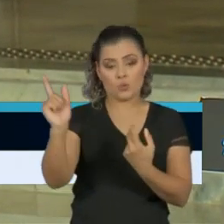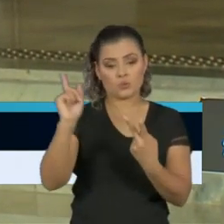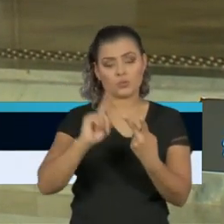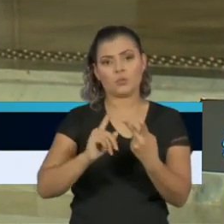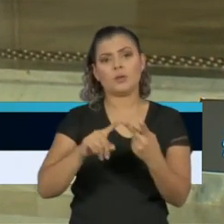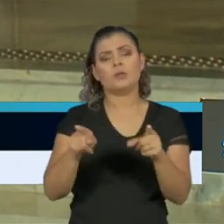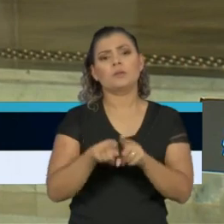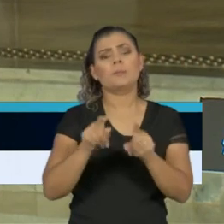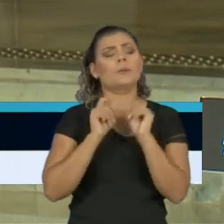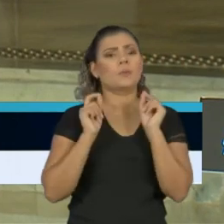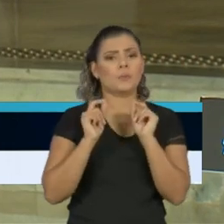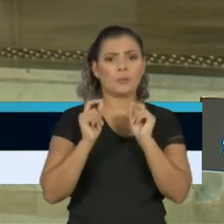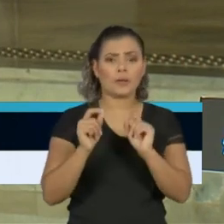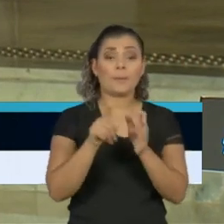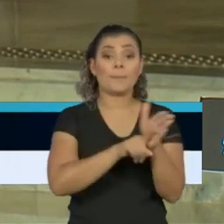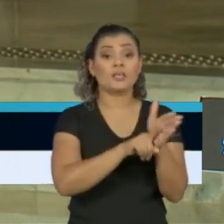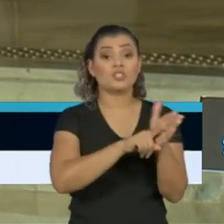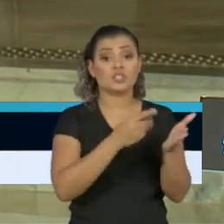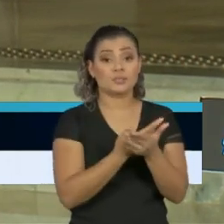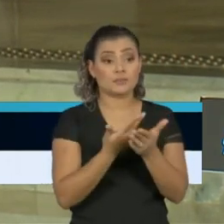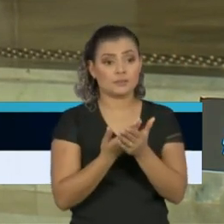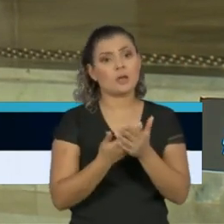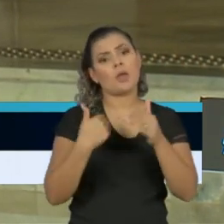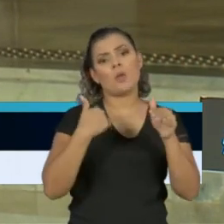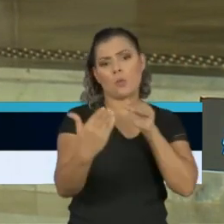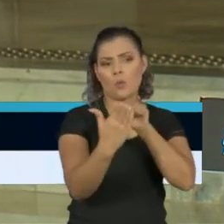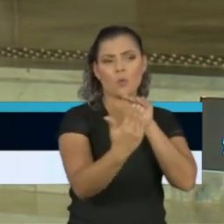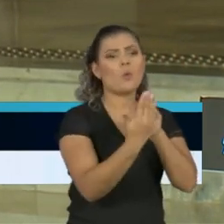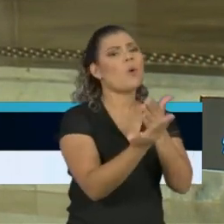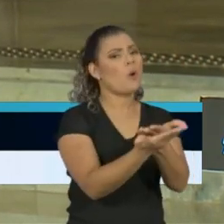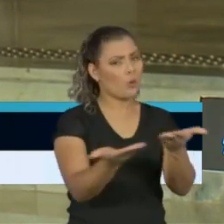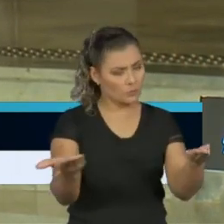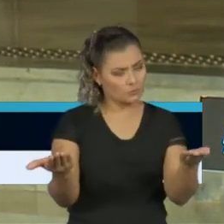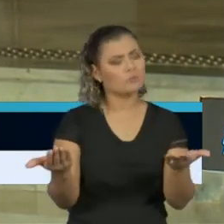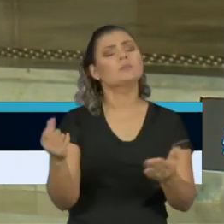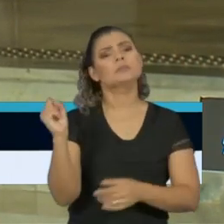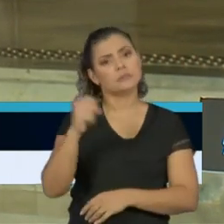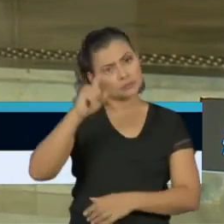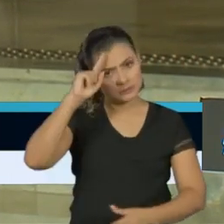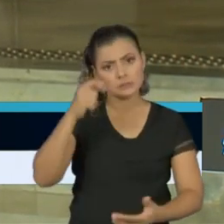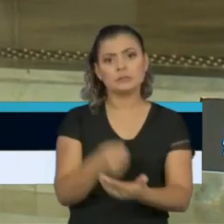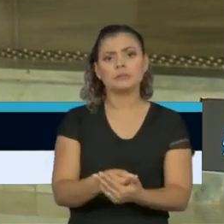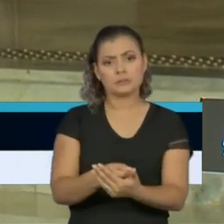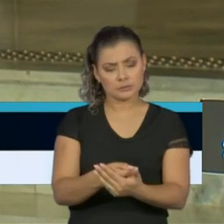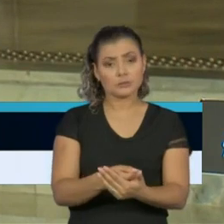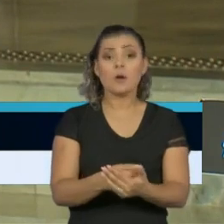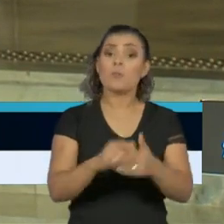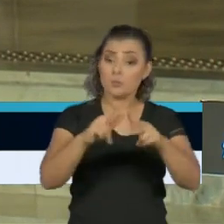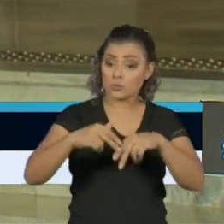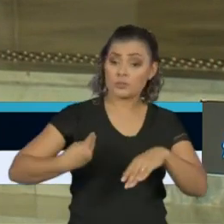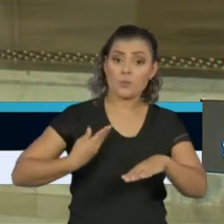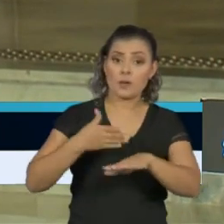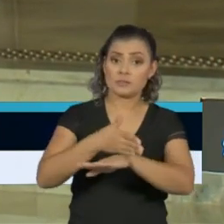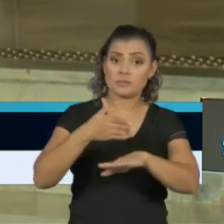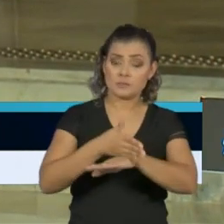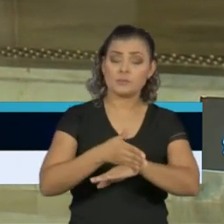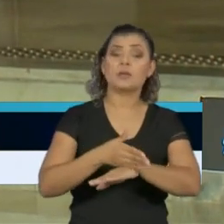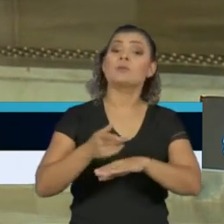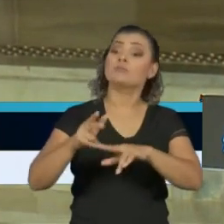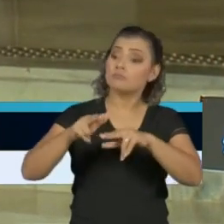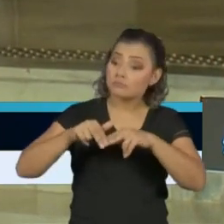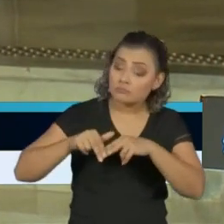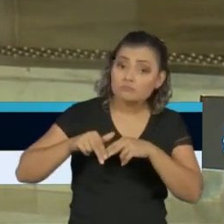para protocolos de pesquisa. Eu concordo plenamente com a decisão, tanto que eu fiz parte dessa, trouxe